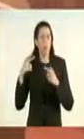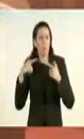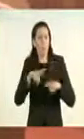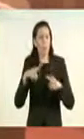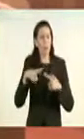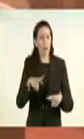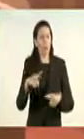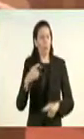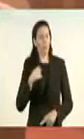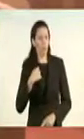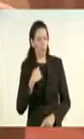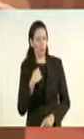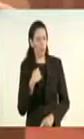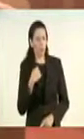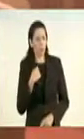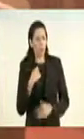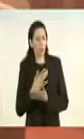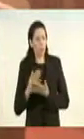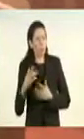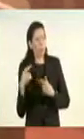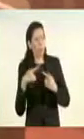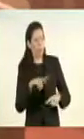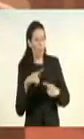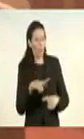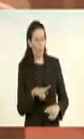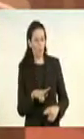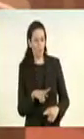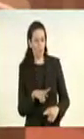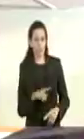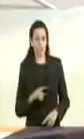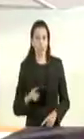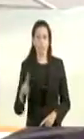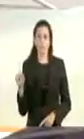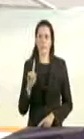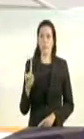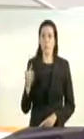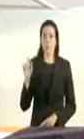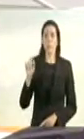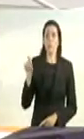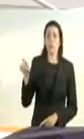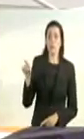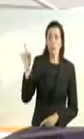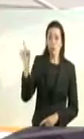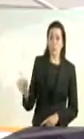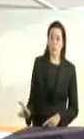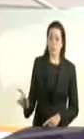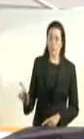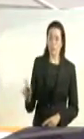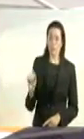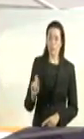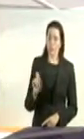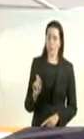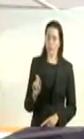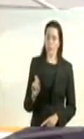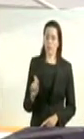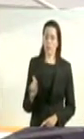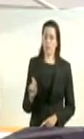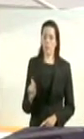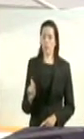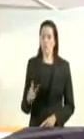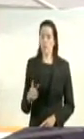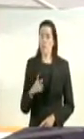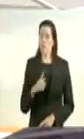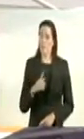nenhuma ameaça. Não, Vossa Excelência se referiu dizendo que isto abre precedentes em relação à gestão anterior.